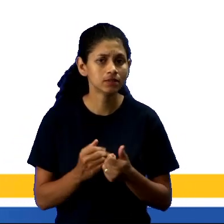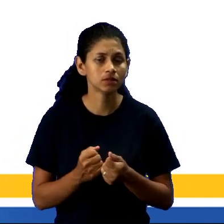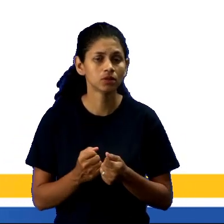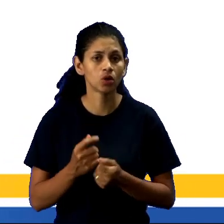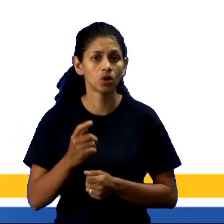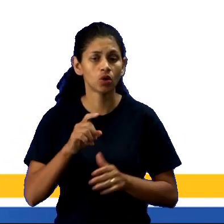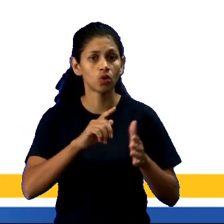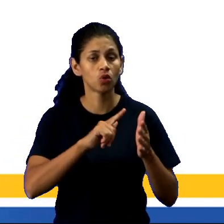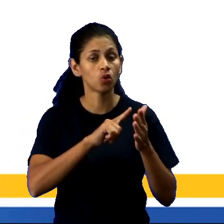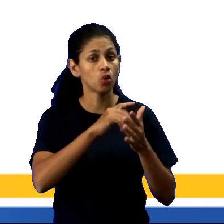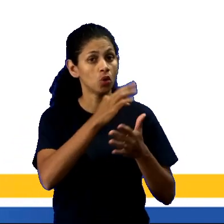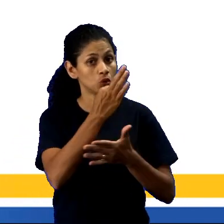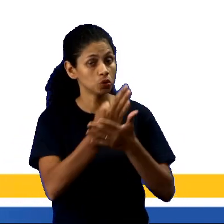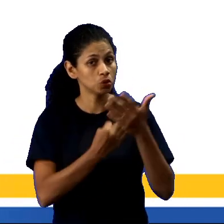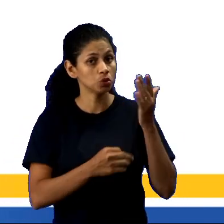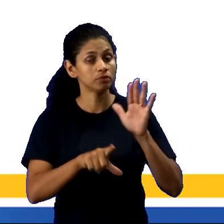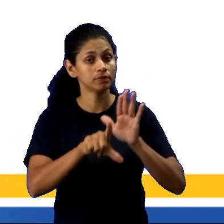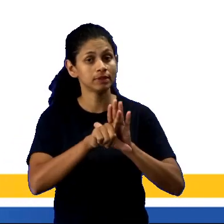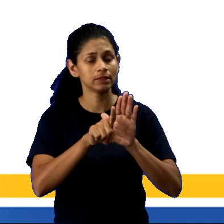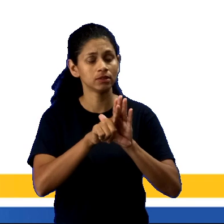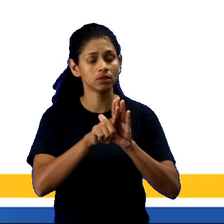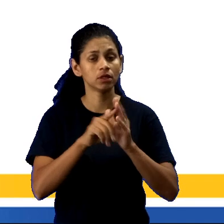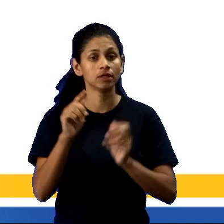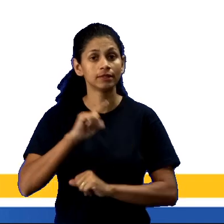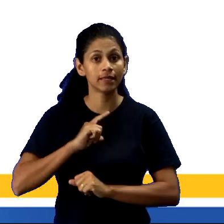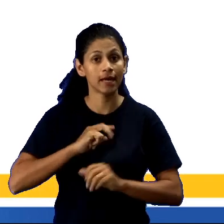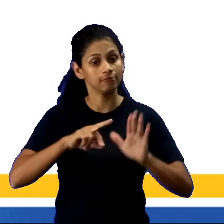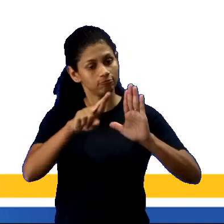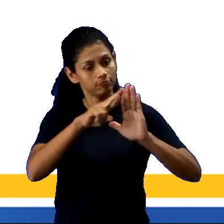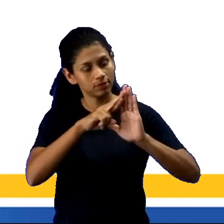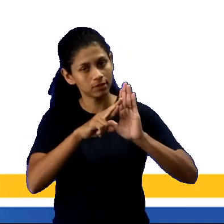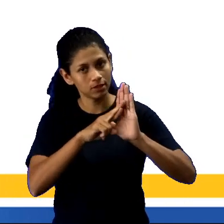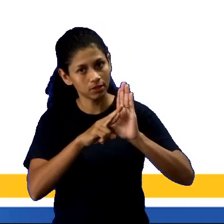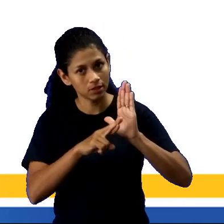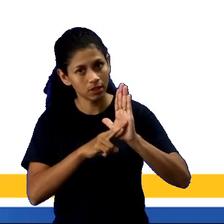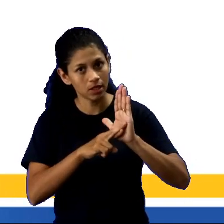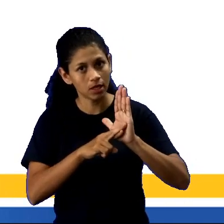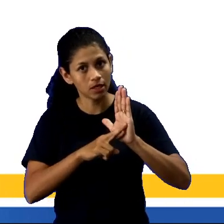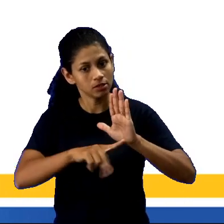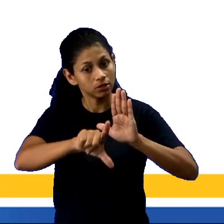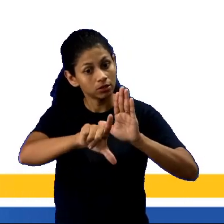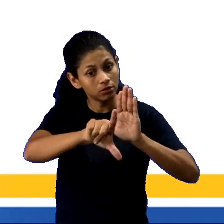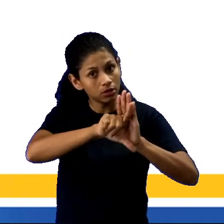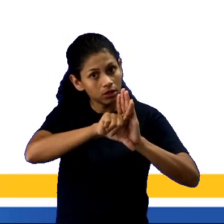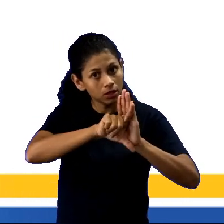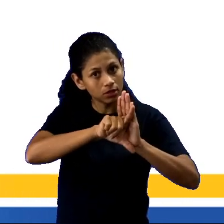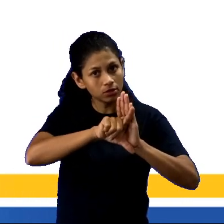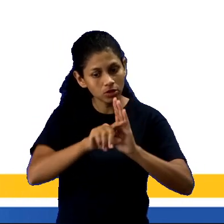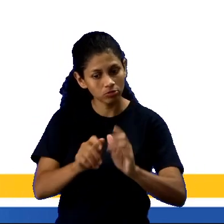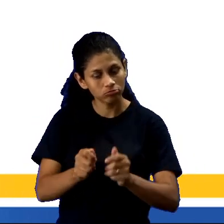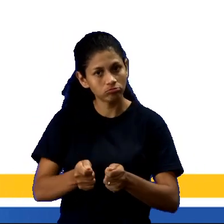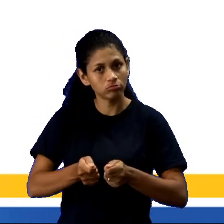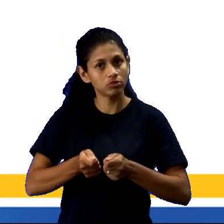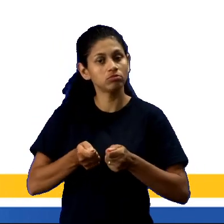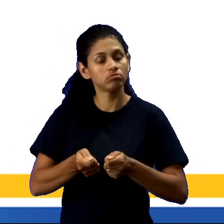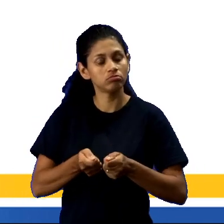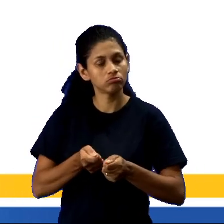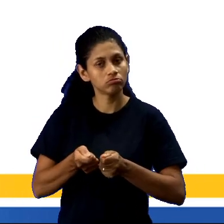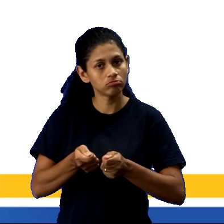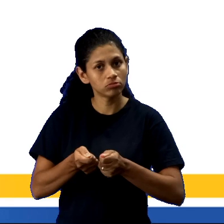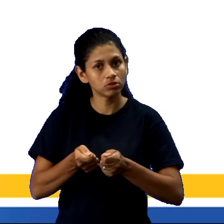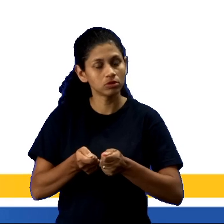legais são aqueles com regras e leis que dão segurança às relações humanas, pois